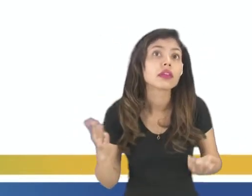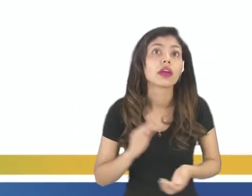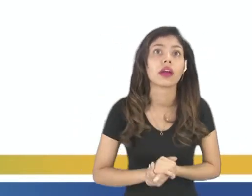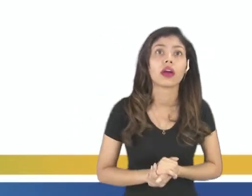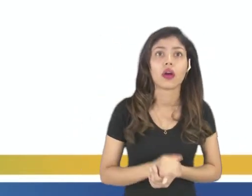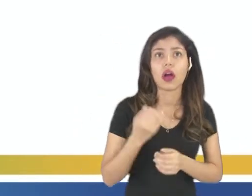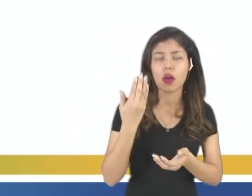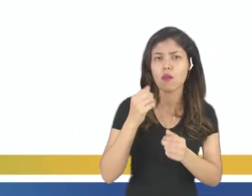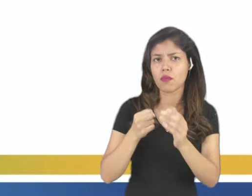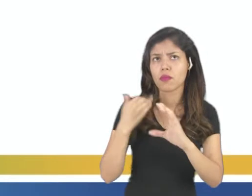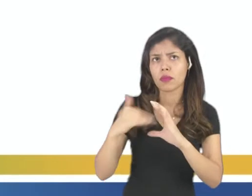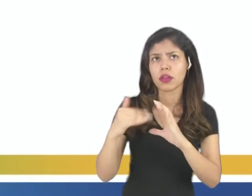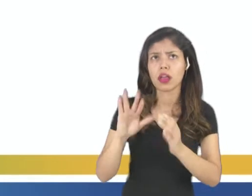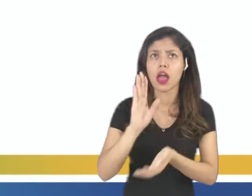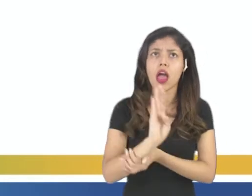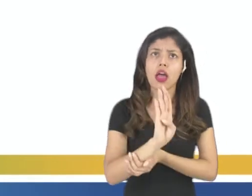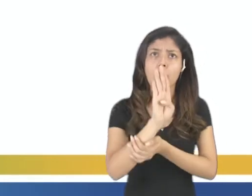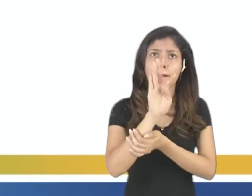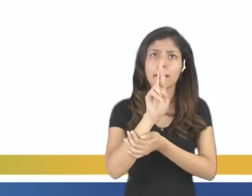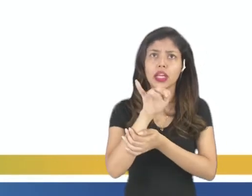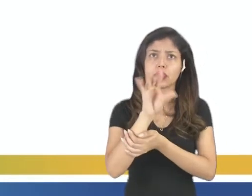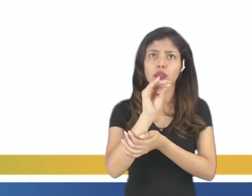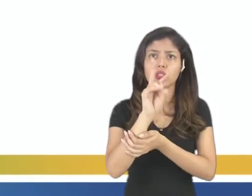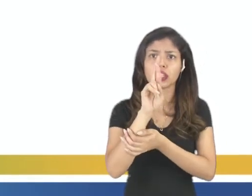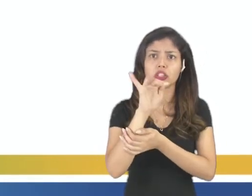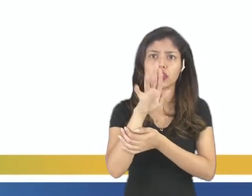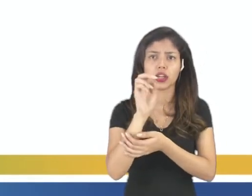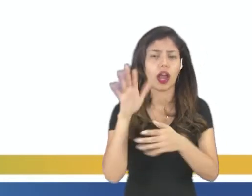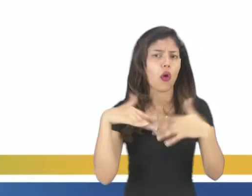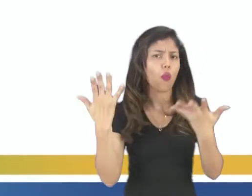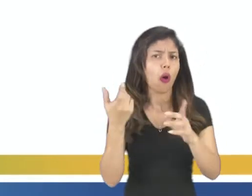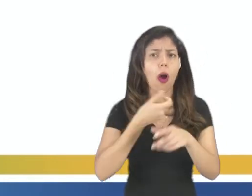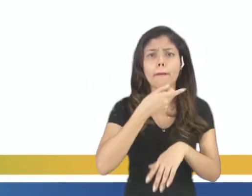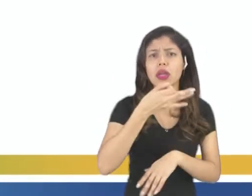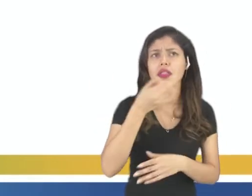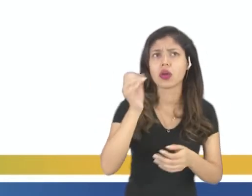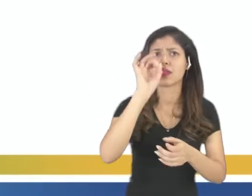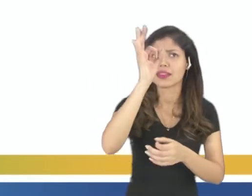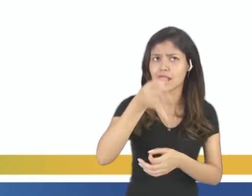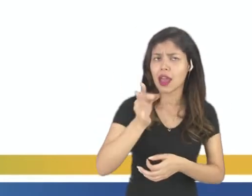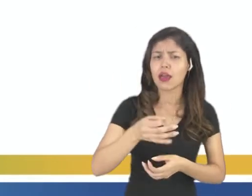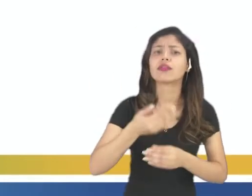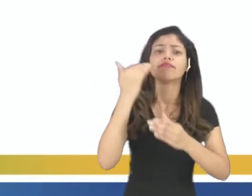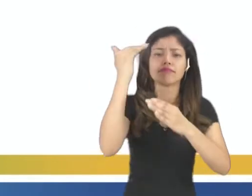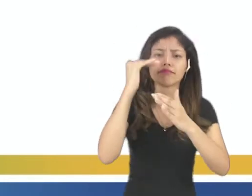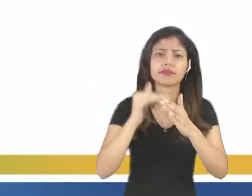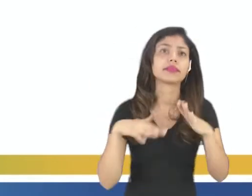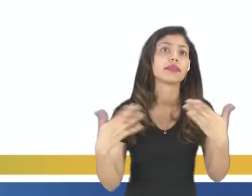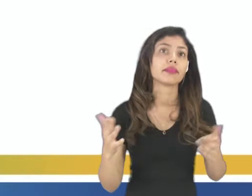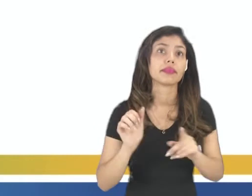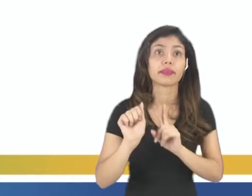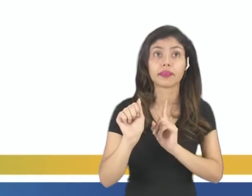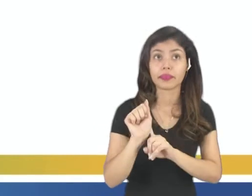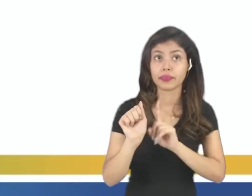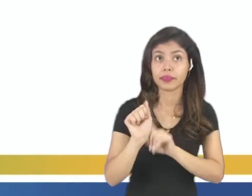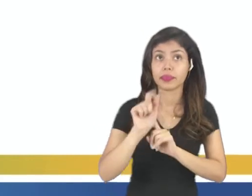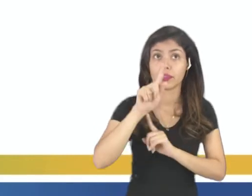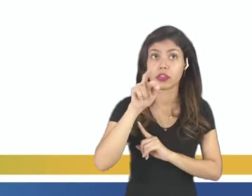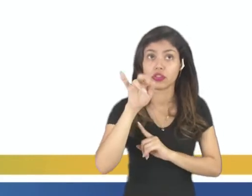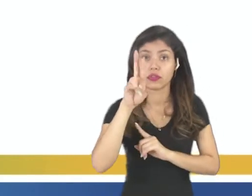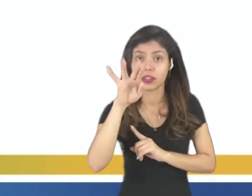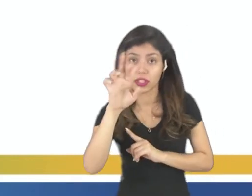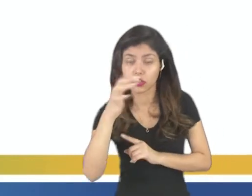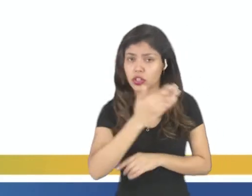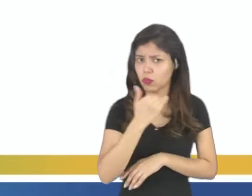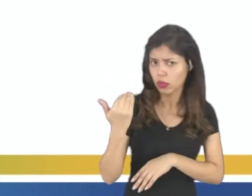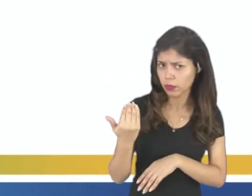a publicação da obra de Bento Teixeira. E aí, a opção que preenche corretamente as lacunas foi Gil Vicente,